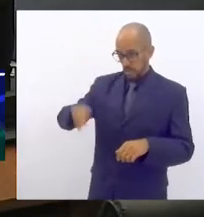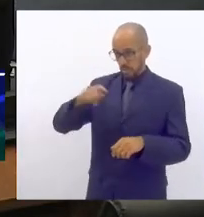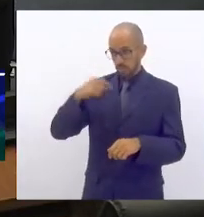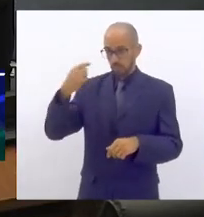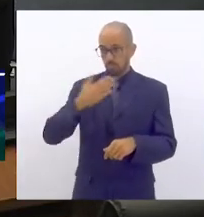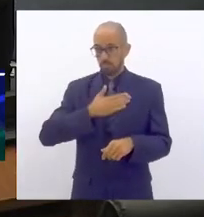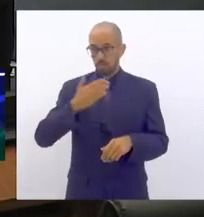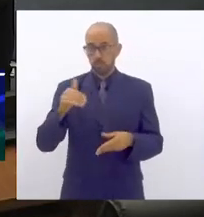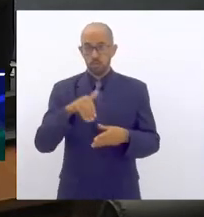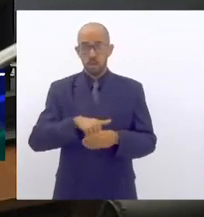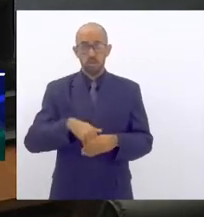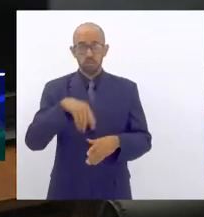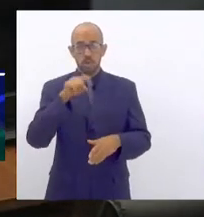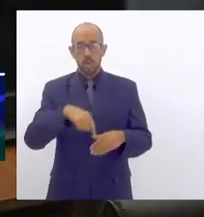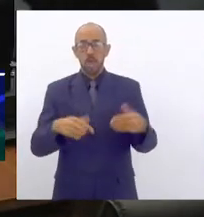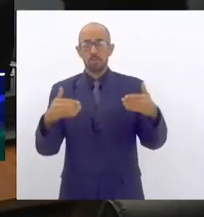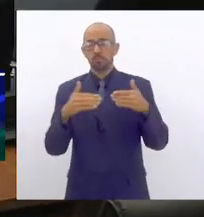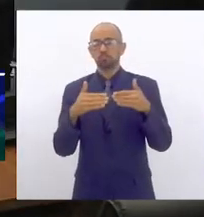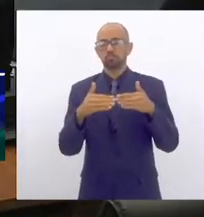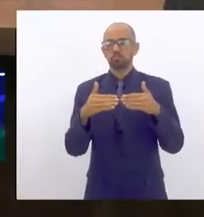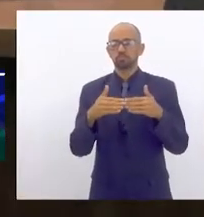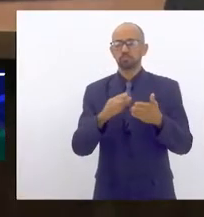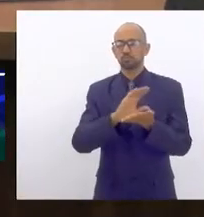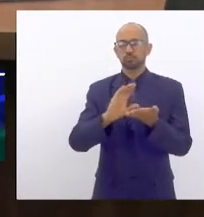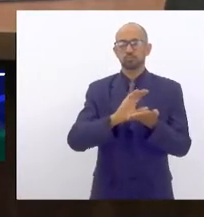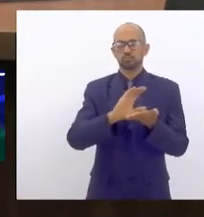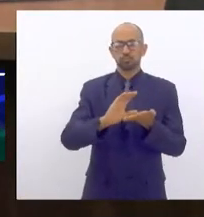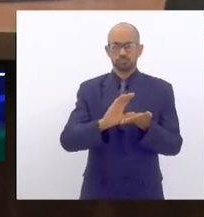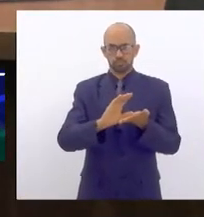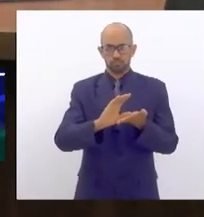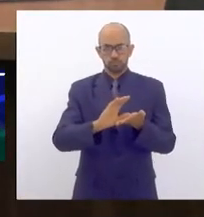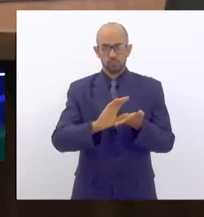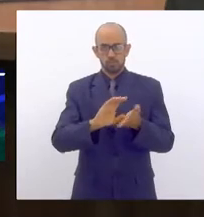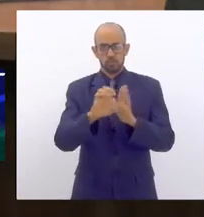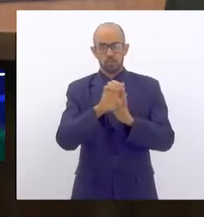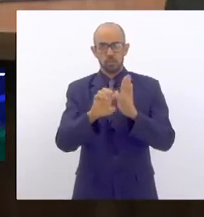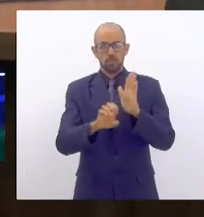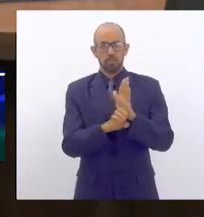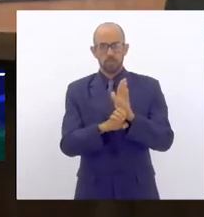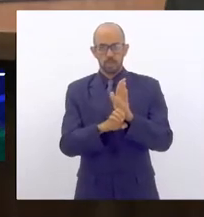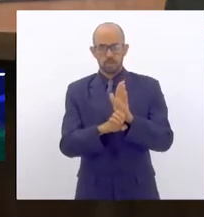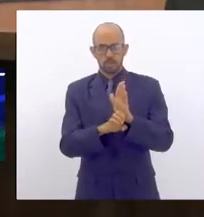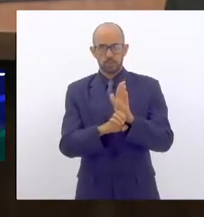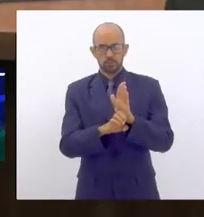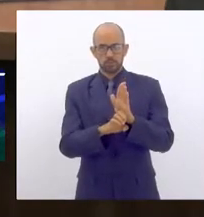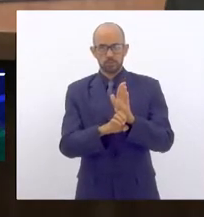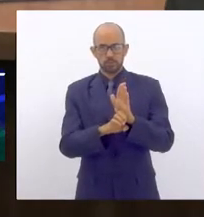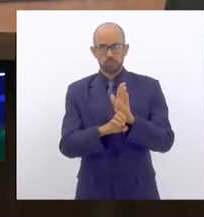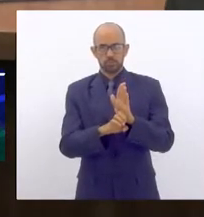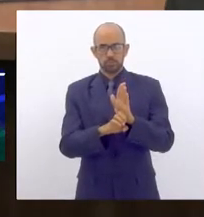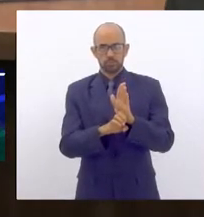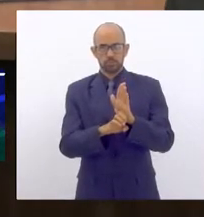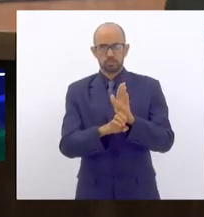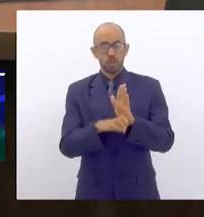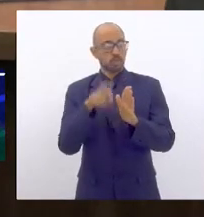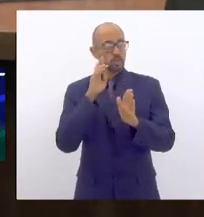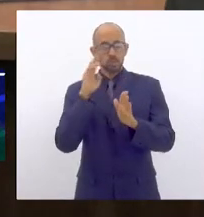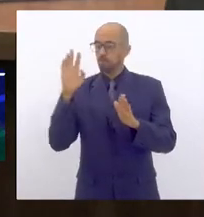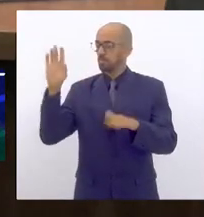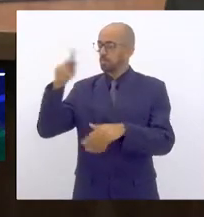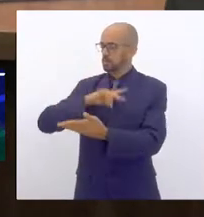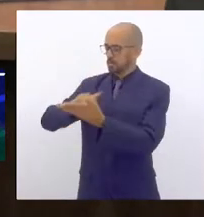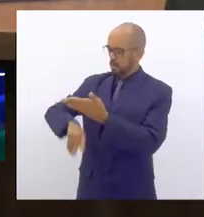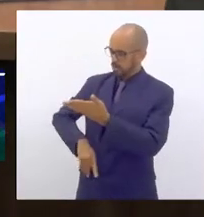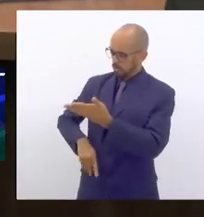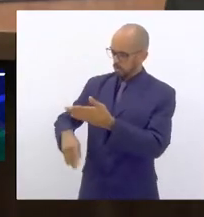parecer é pela constitucionalidade, senhor presidente, com emenda, senhor presidente, apenas